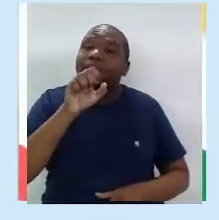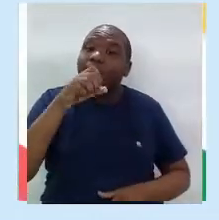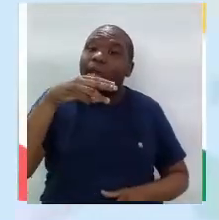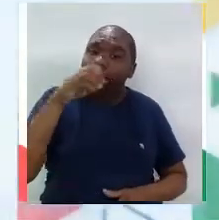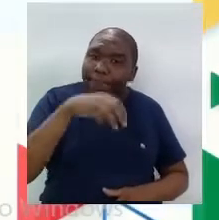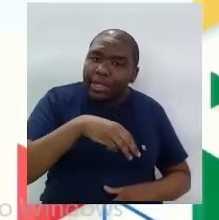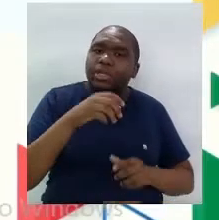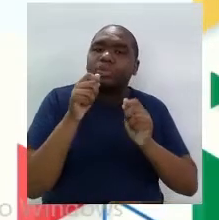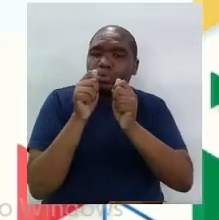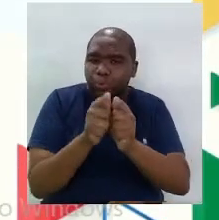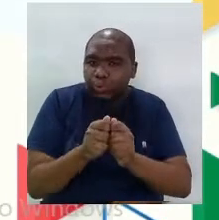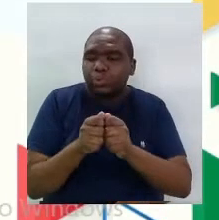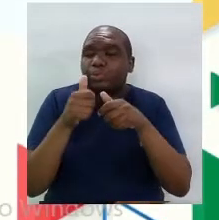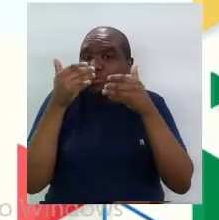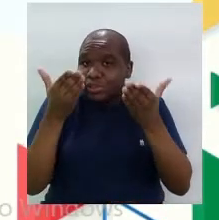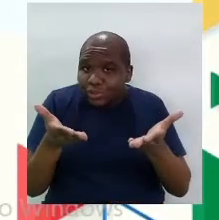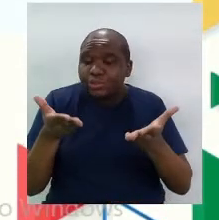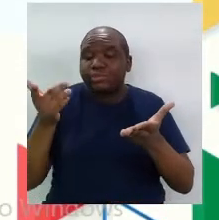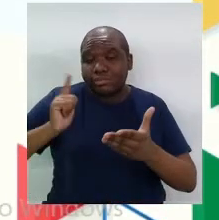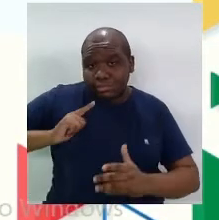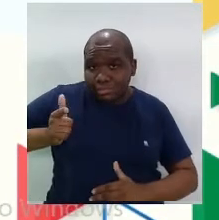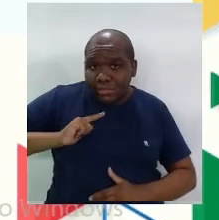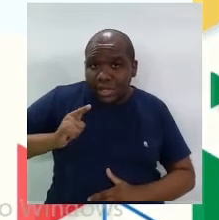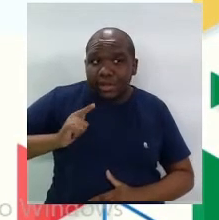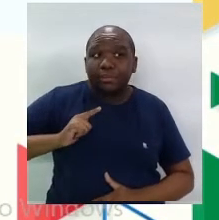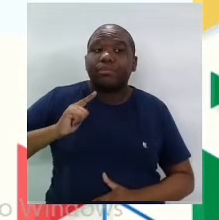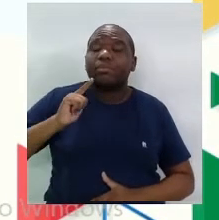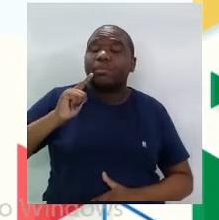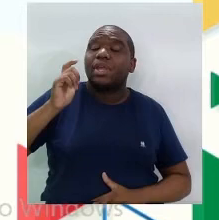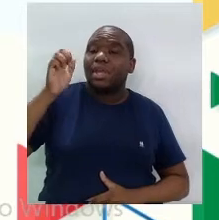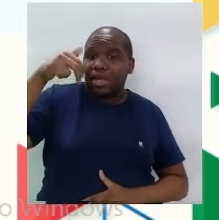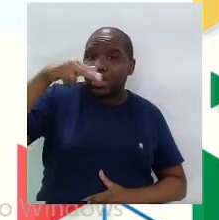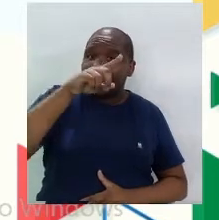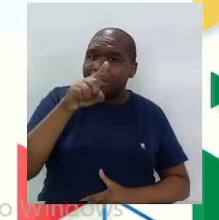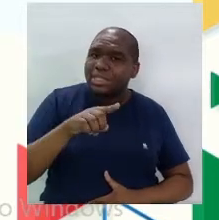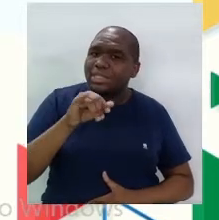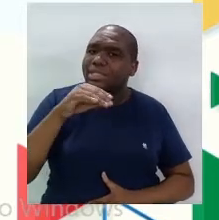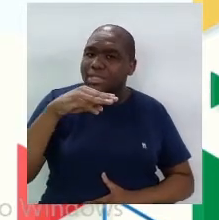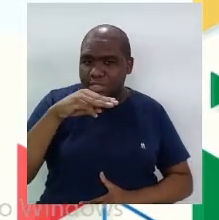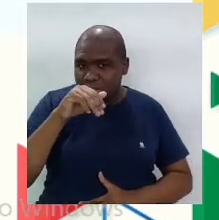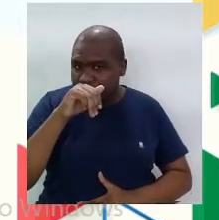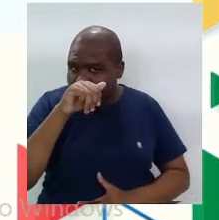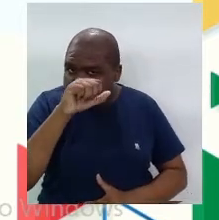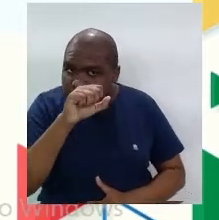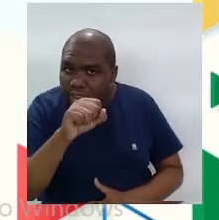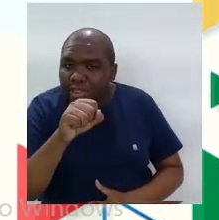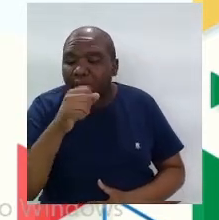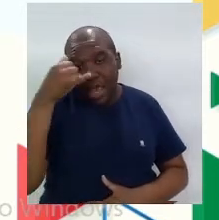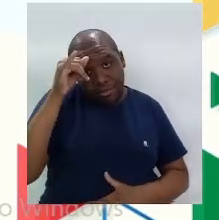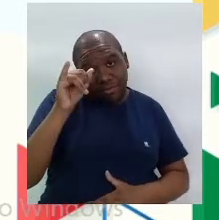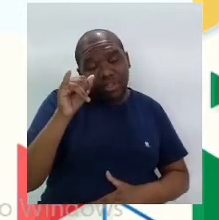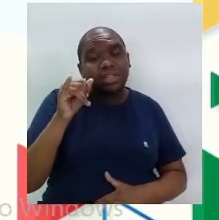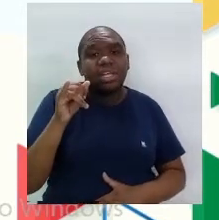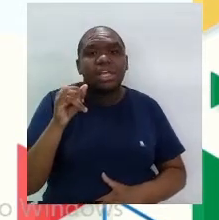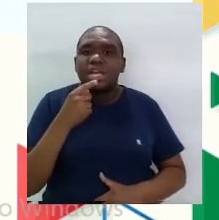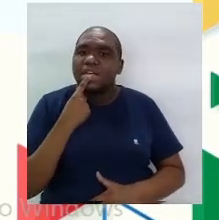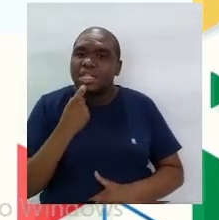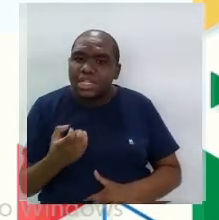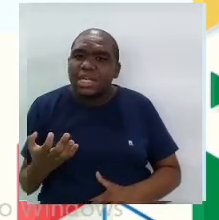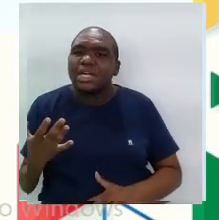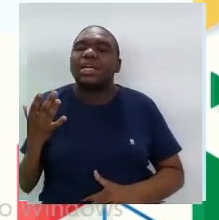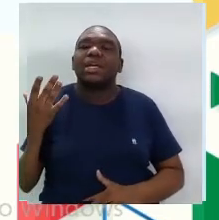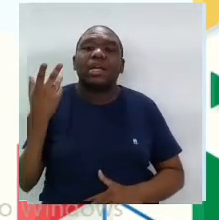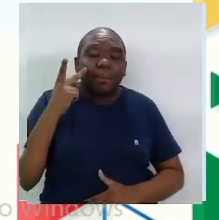compõe o sêmen. Essa secreção ela contém enzimas, anticoaguladoras e